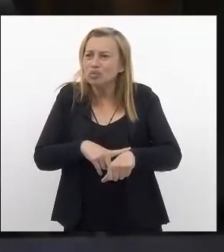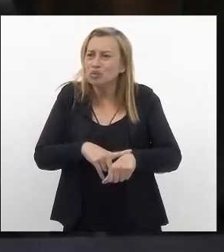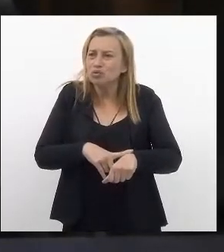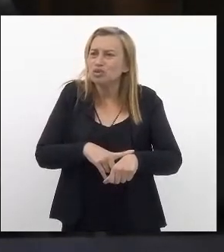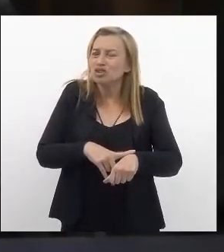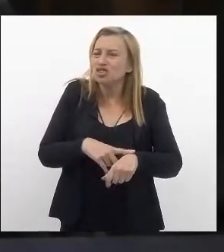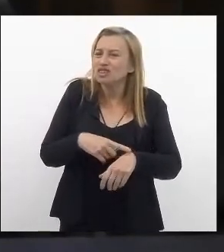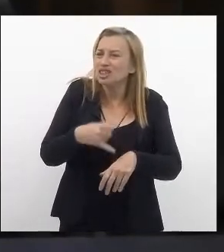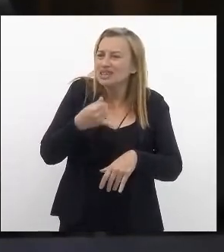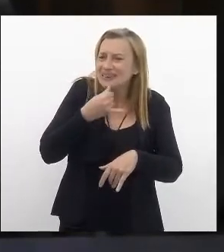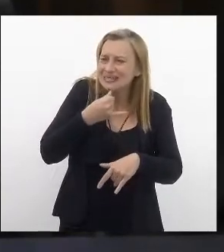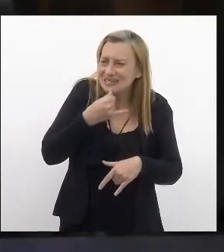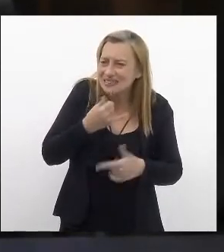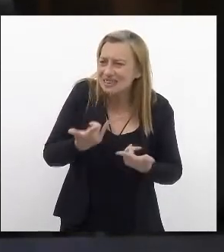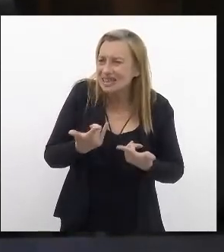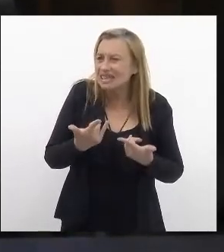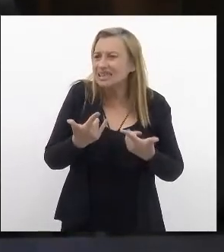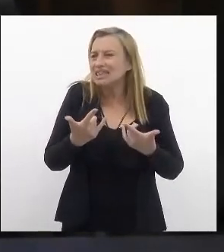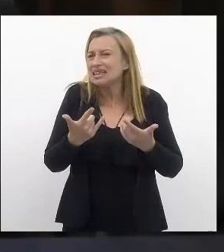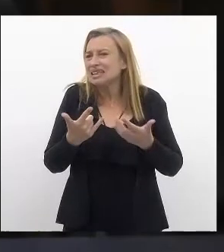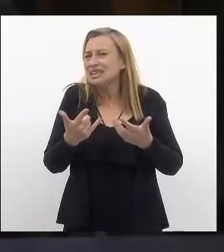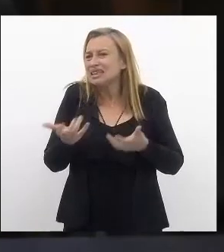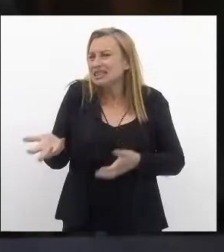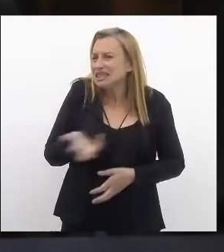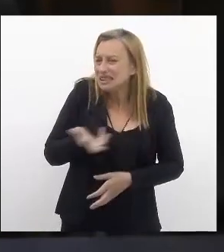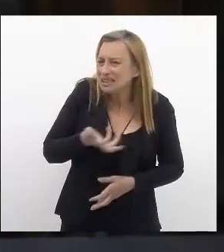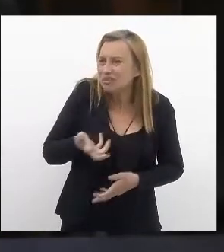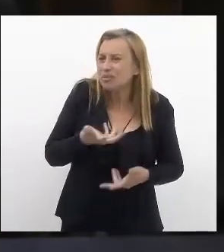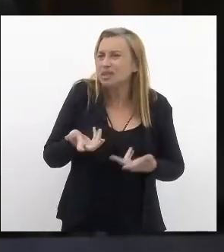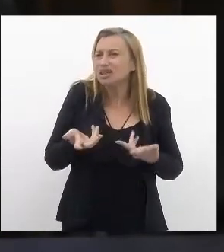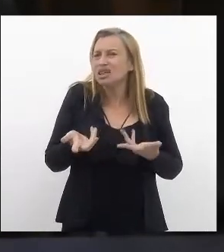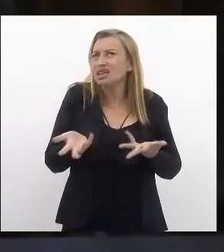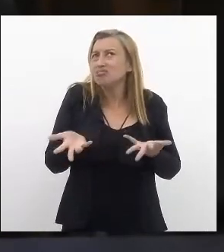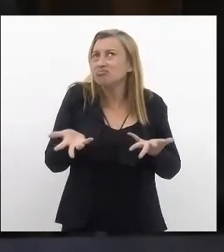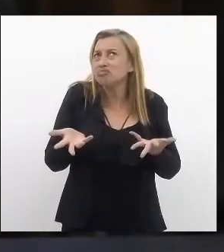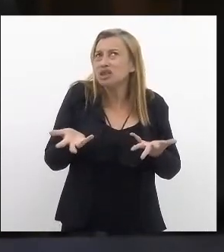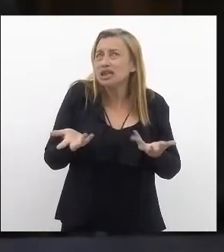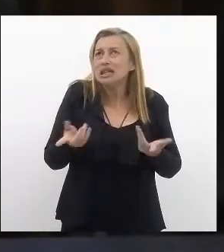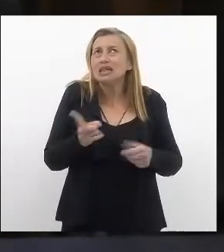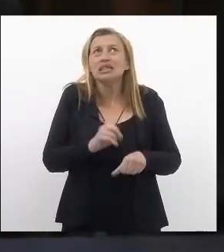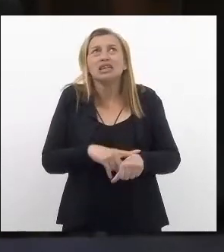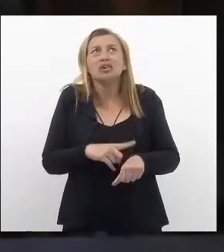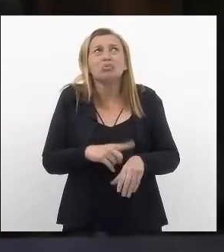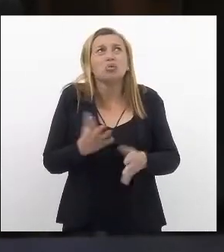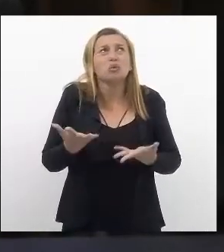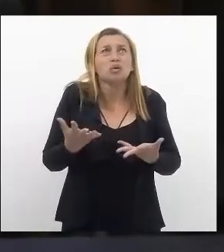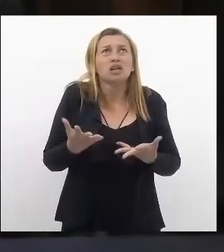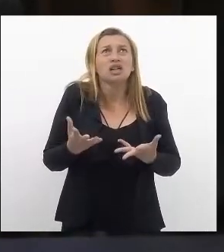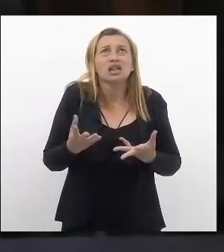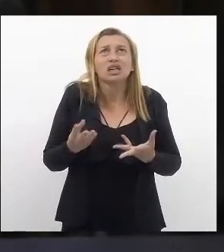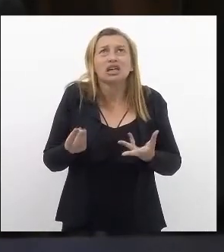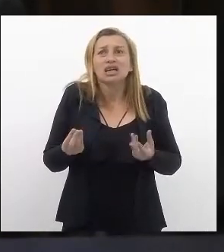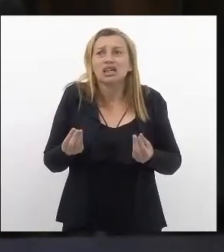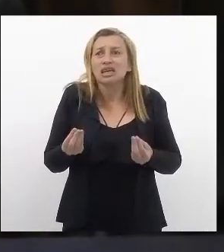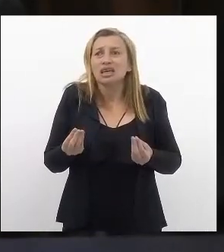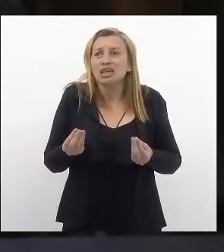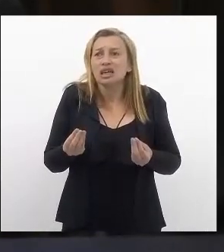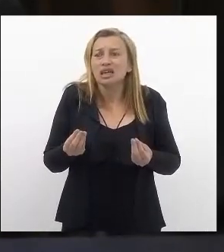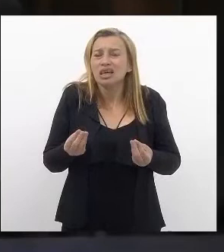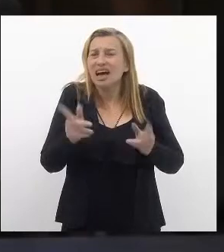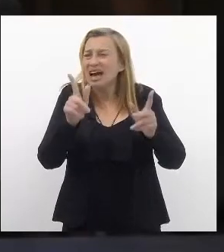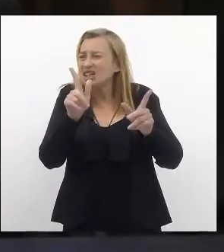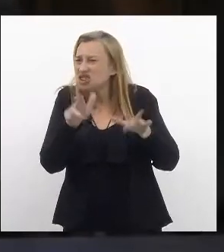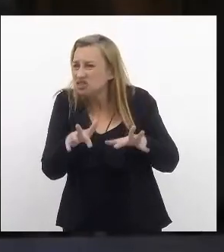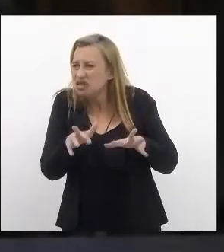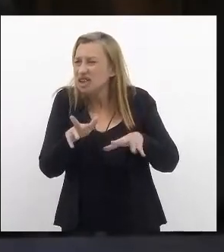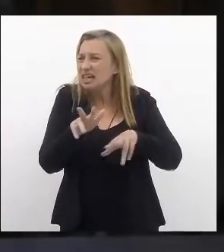truculência, nesses tempos de tanta velocidades, nesses tempos em que a negação, a